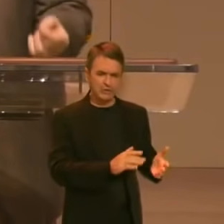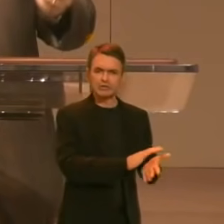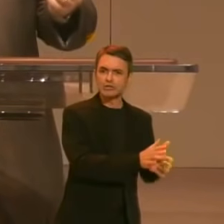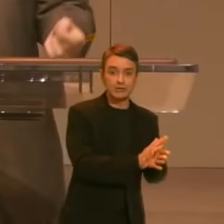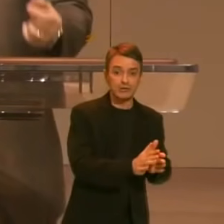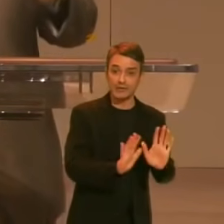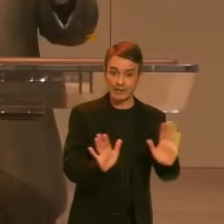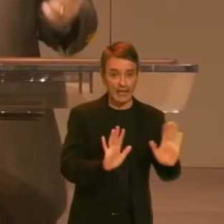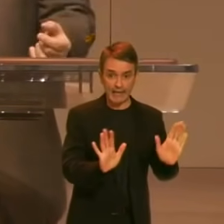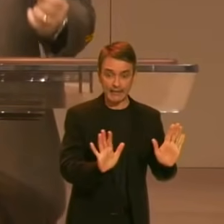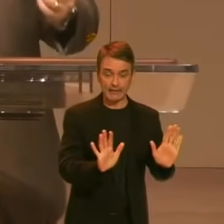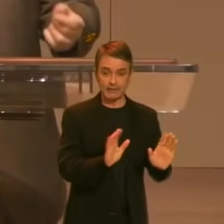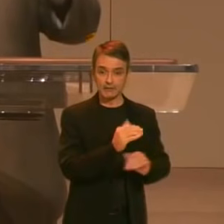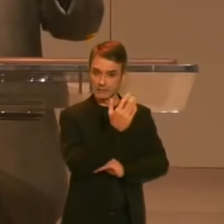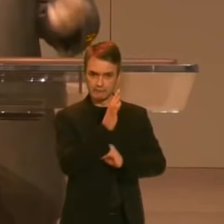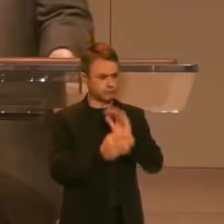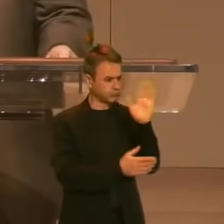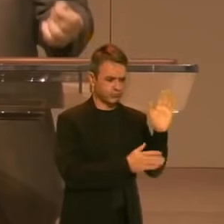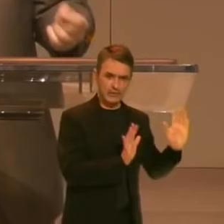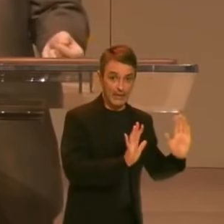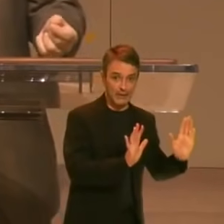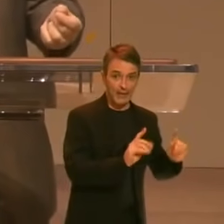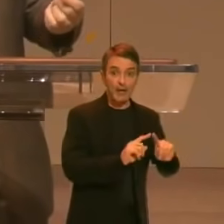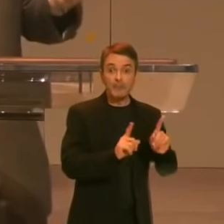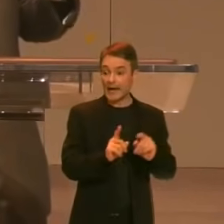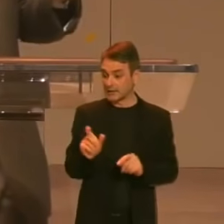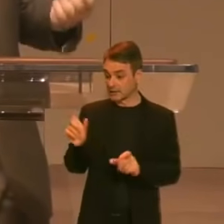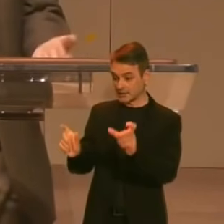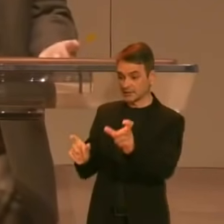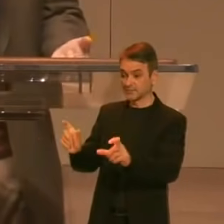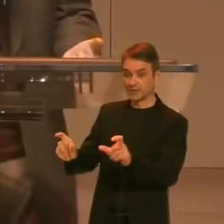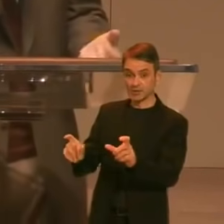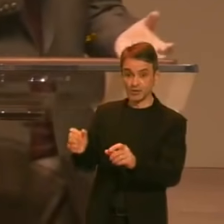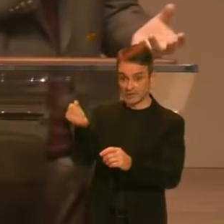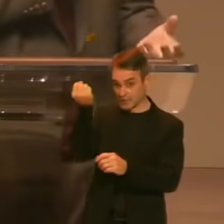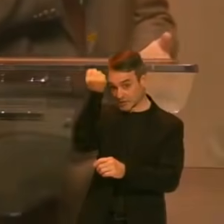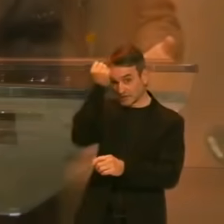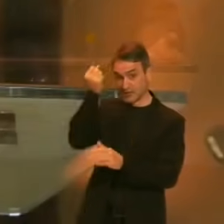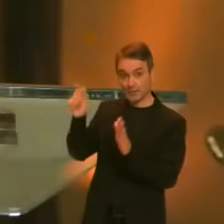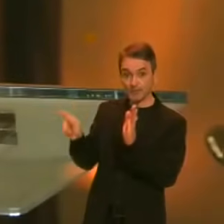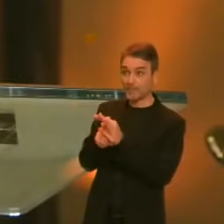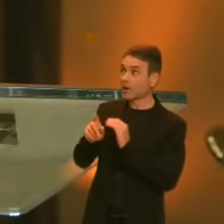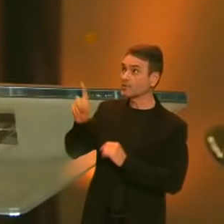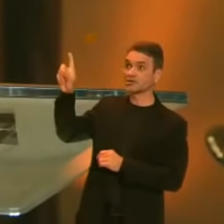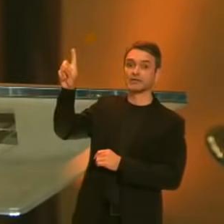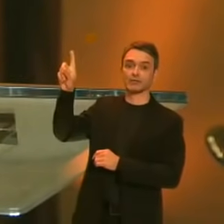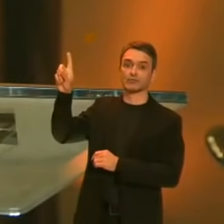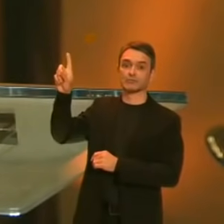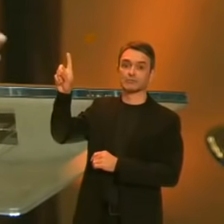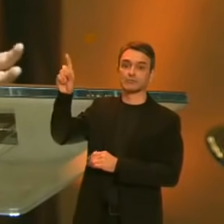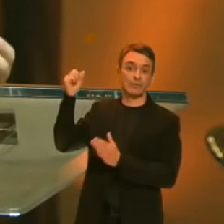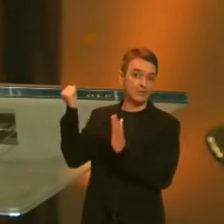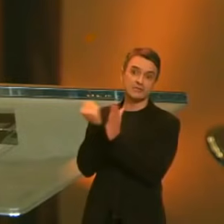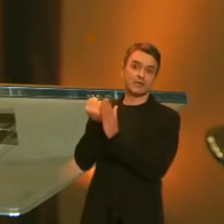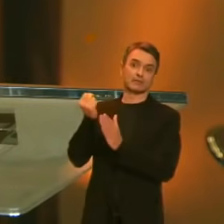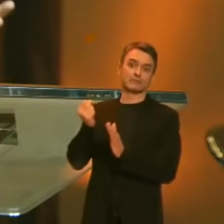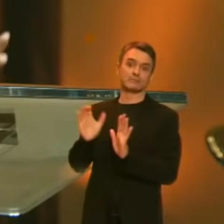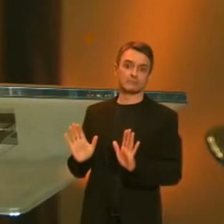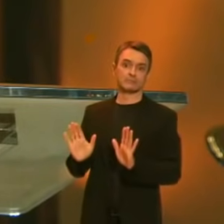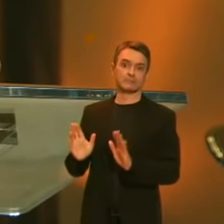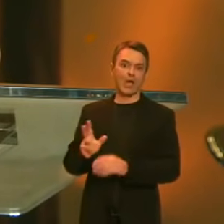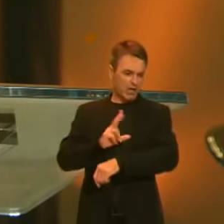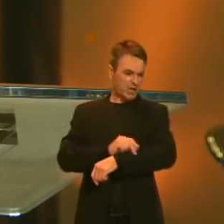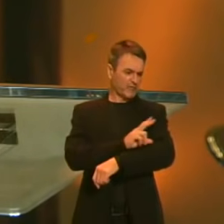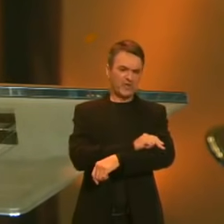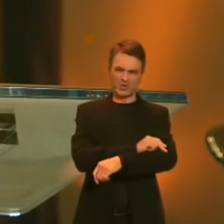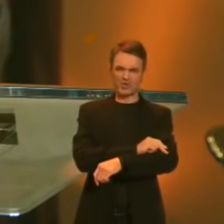mas apenas aqueles que não tinham o selo de Deus na testa. Ou seja, não eram gafanhotos de verdade, porque gafanhotos